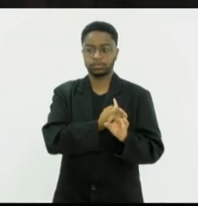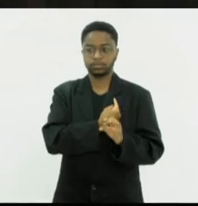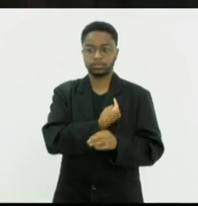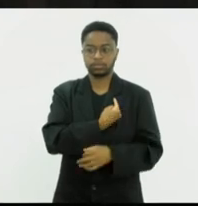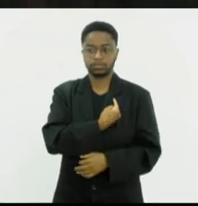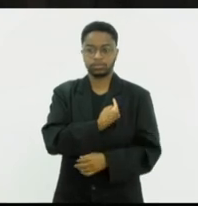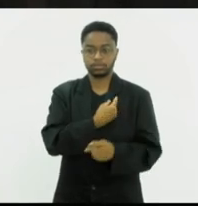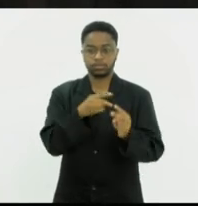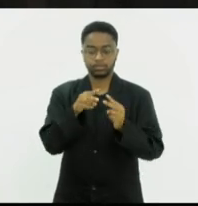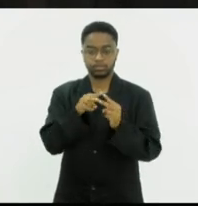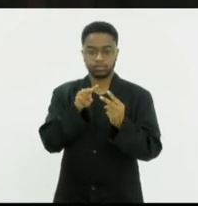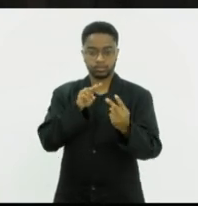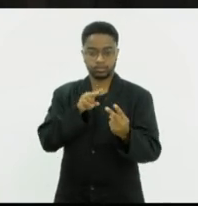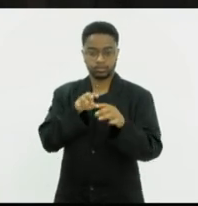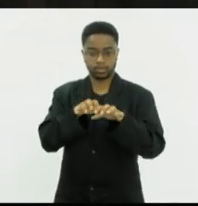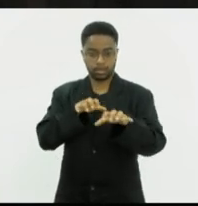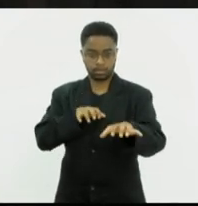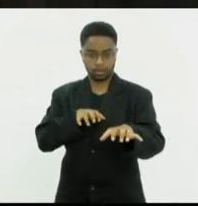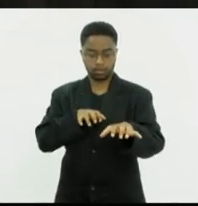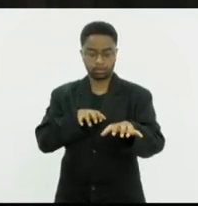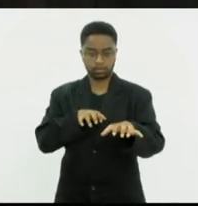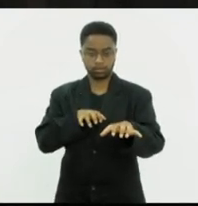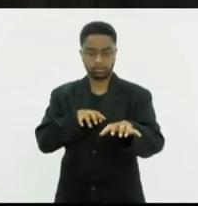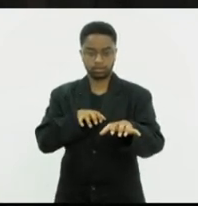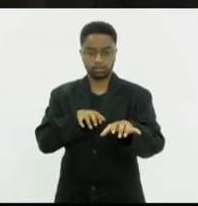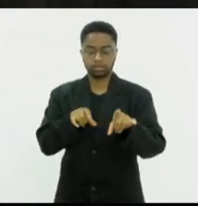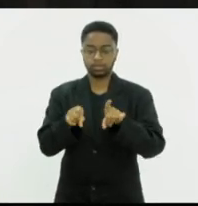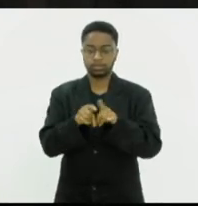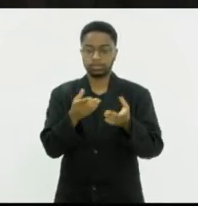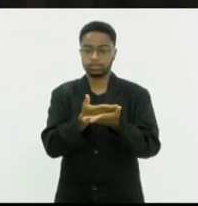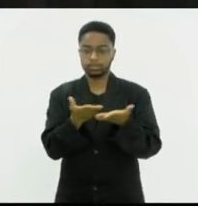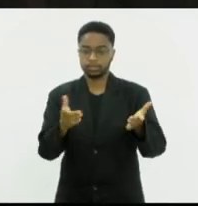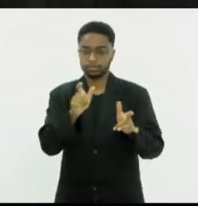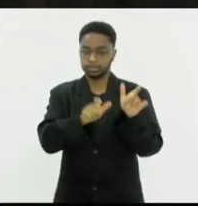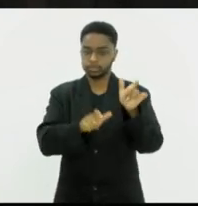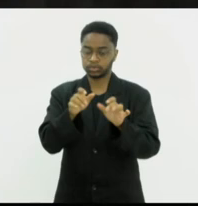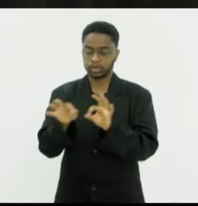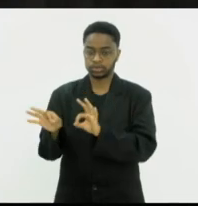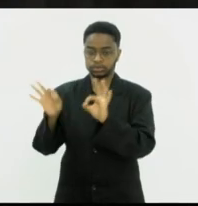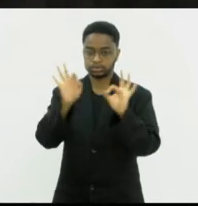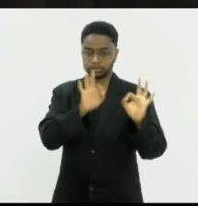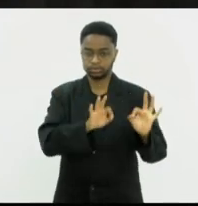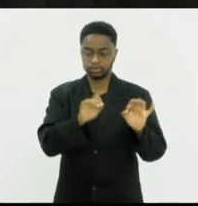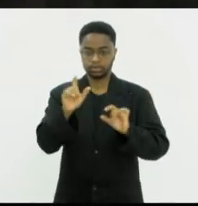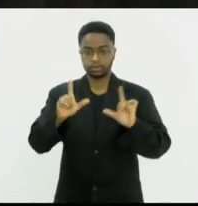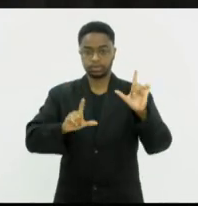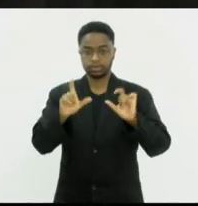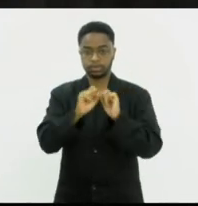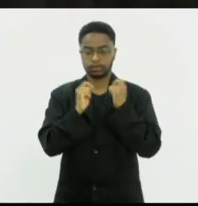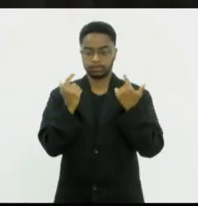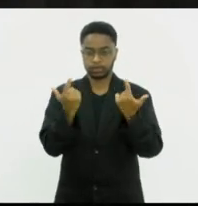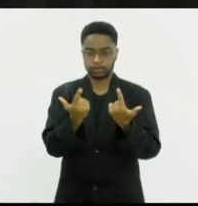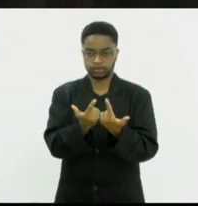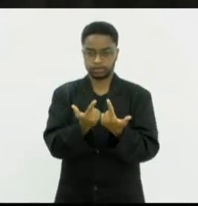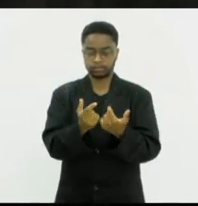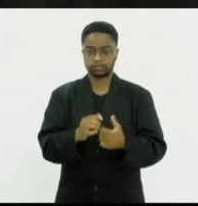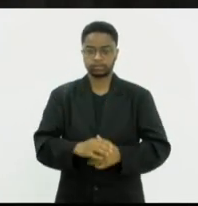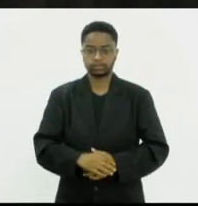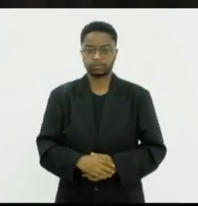forma remota, senhoras e senhores telespectadores da TV